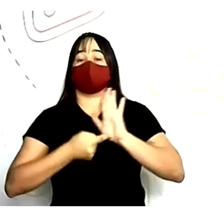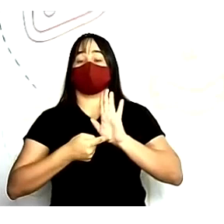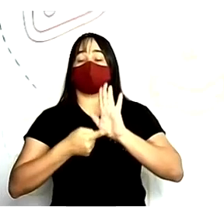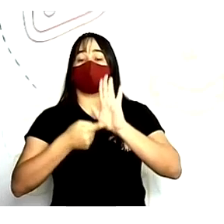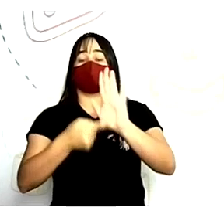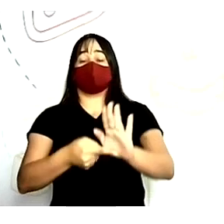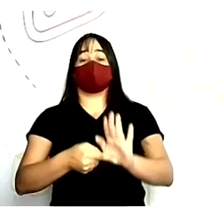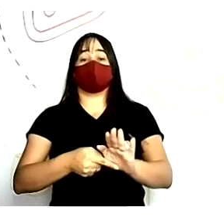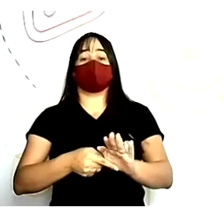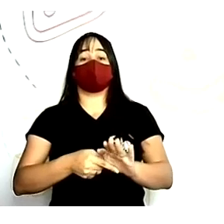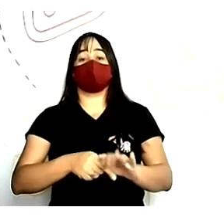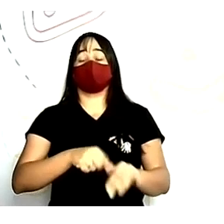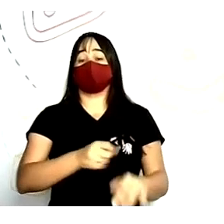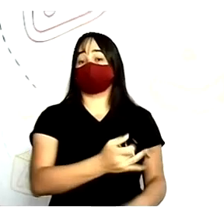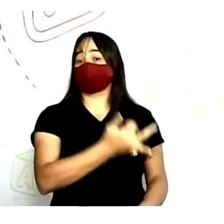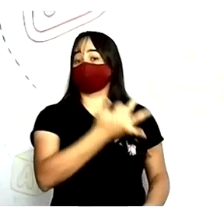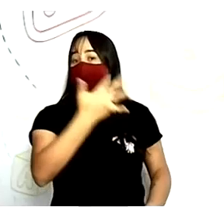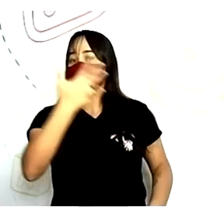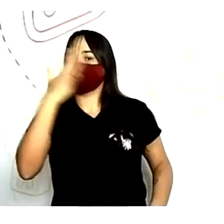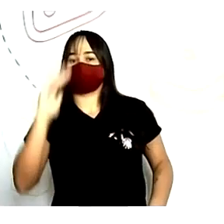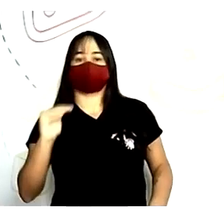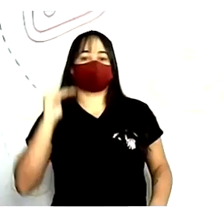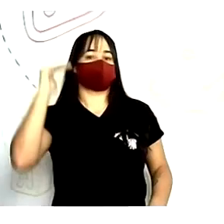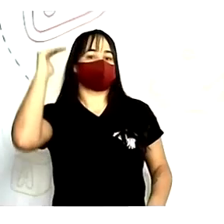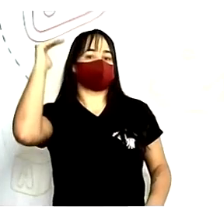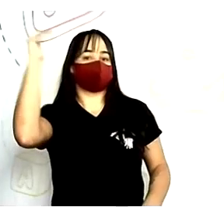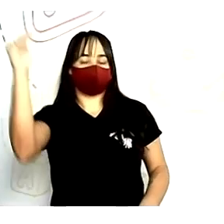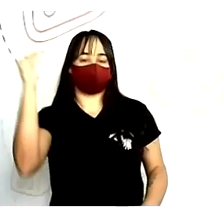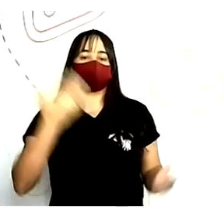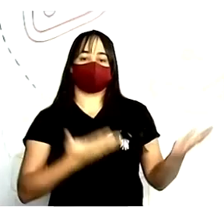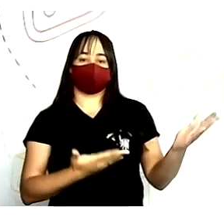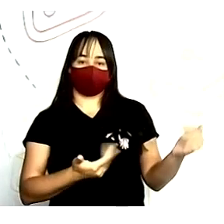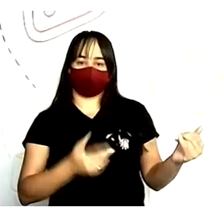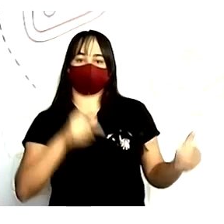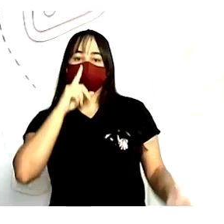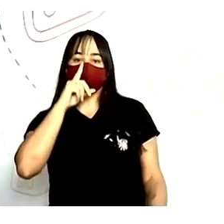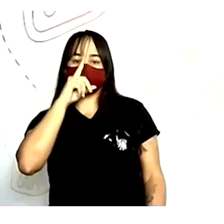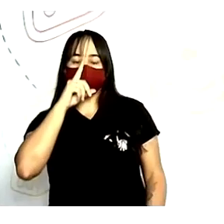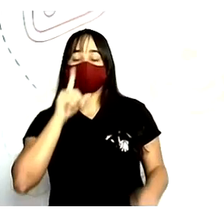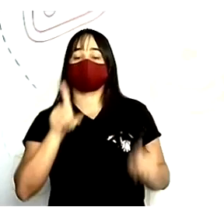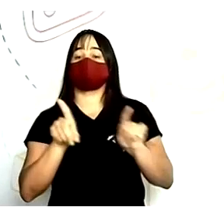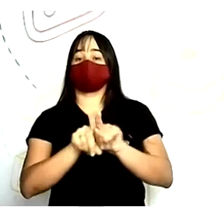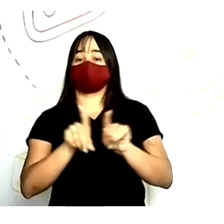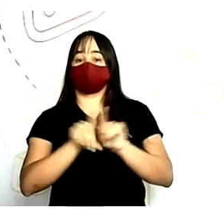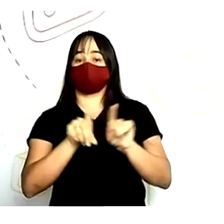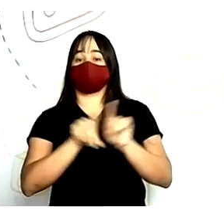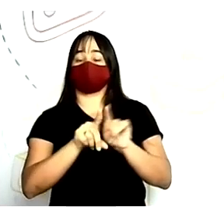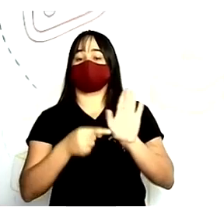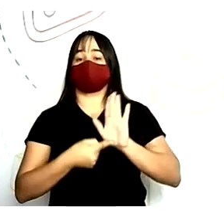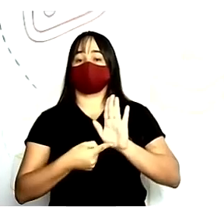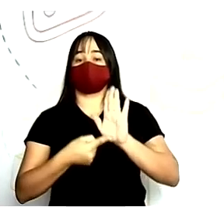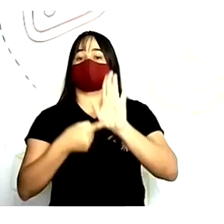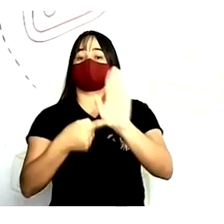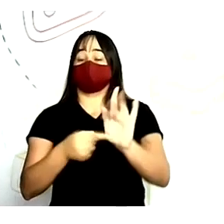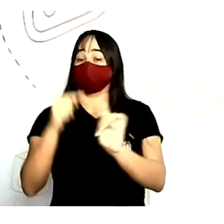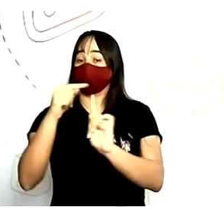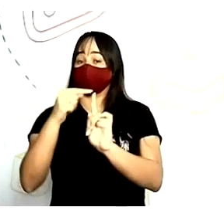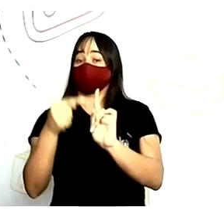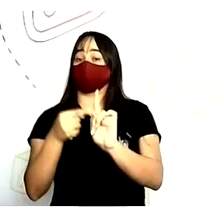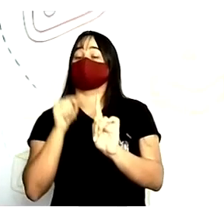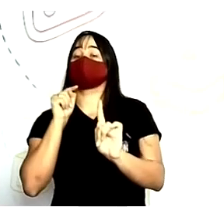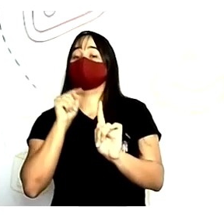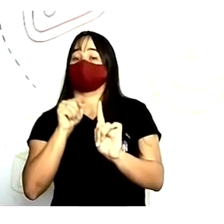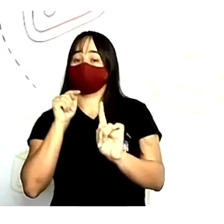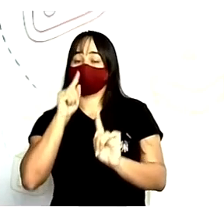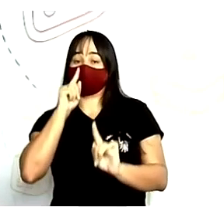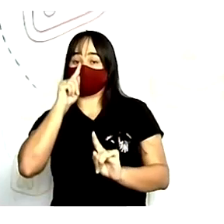elevados índices de adolescentes grávidas. E também, como ela é apontada como uma gestação de alto risco, decorrente das